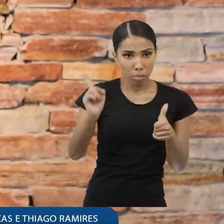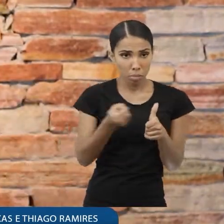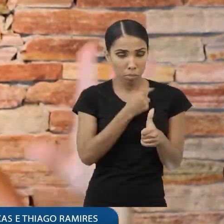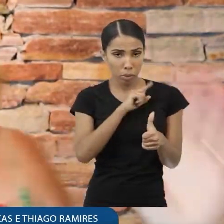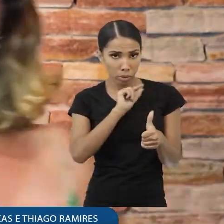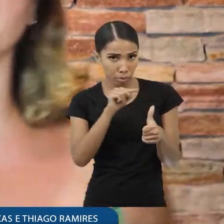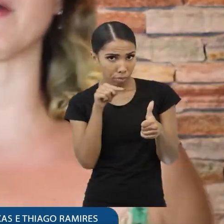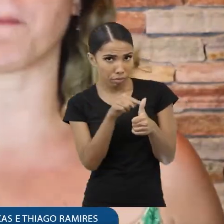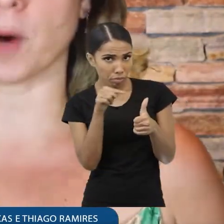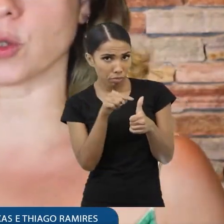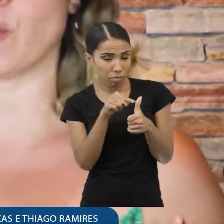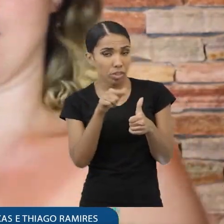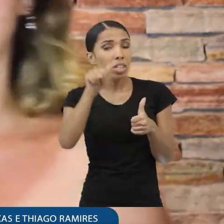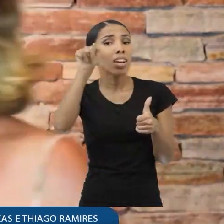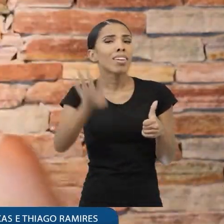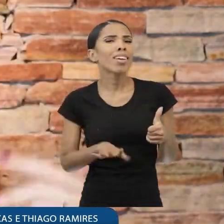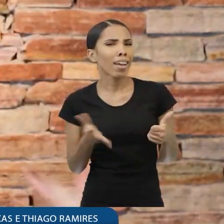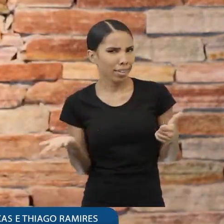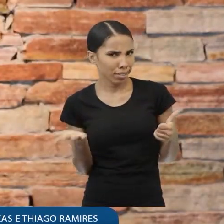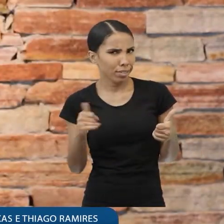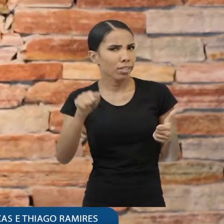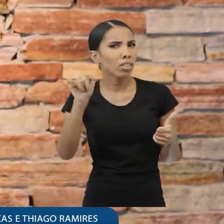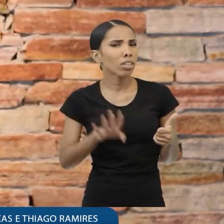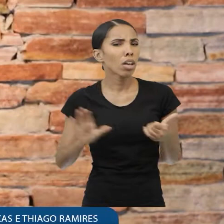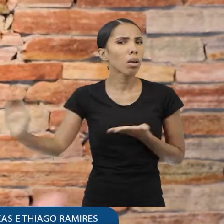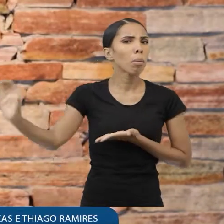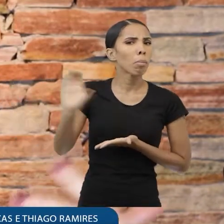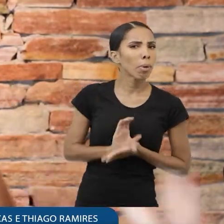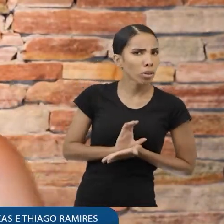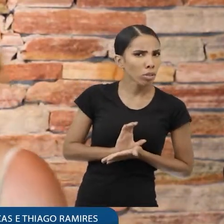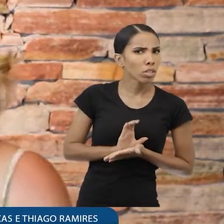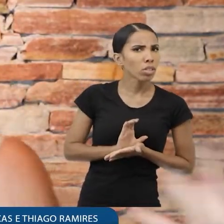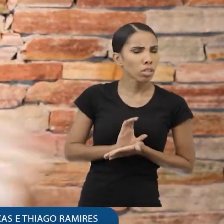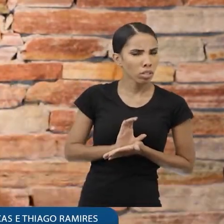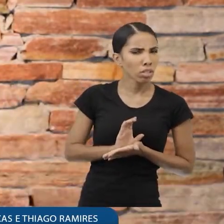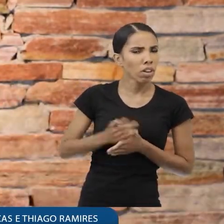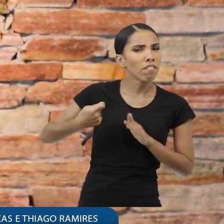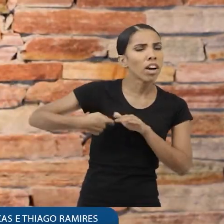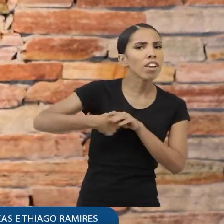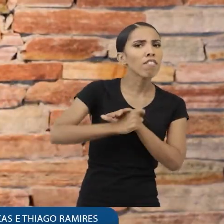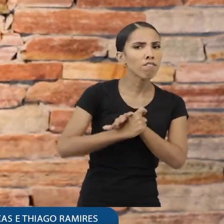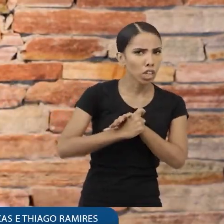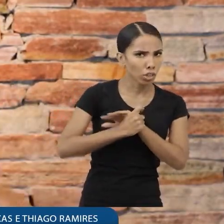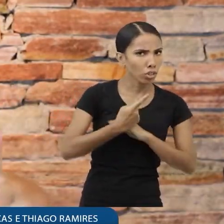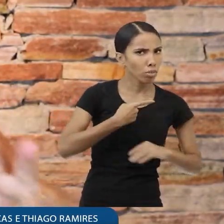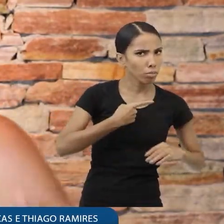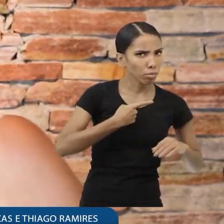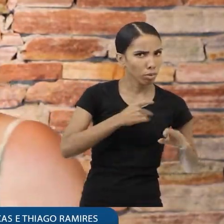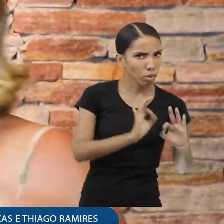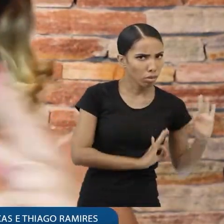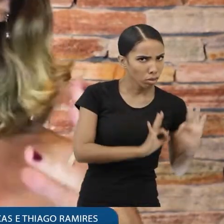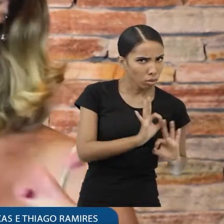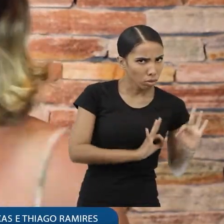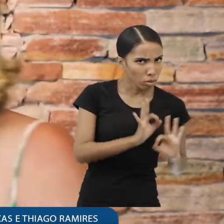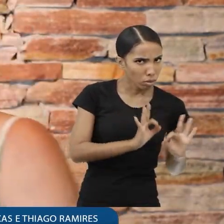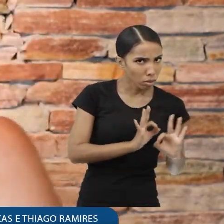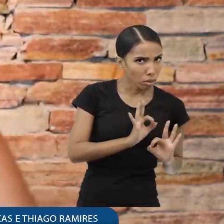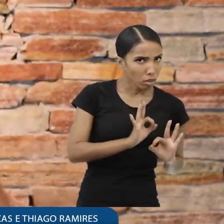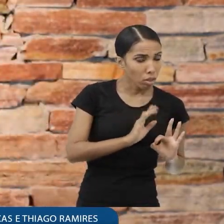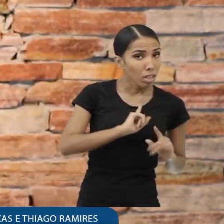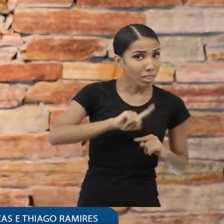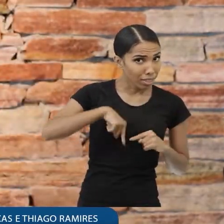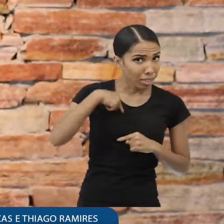um primeiro ponto é, para quem? Quem é o patrocinador que pode investir no meu projeto? Depois que você faz